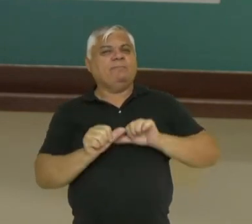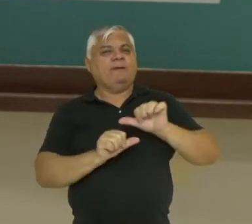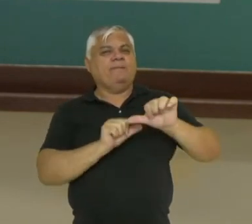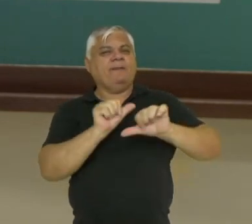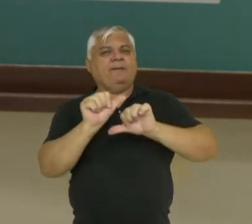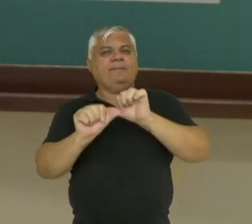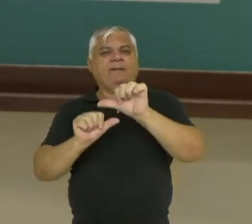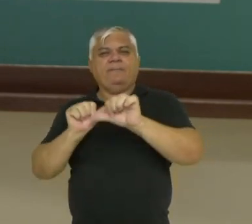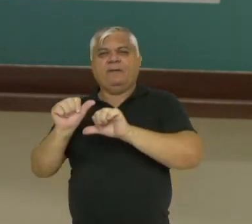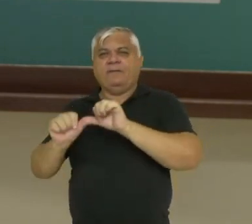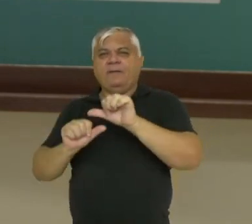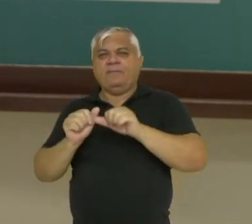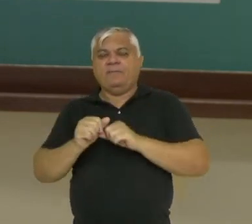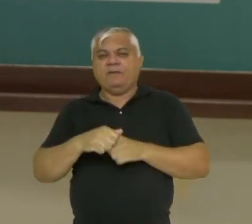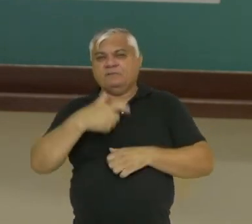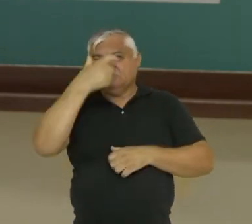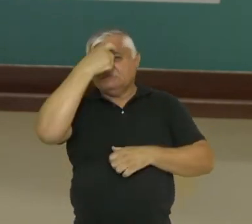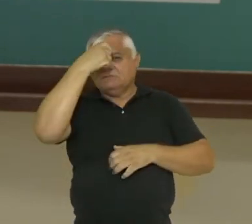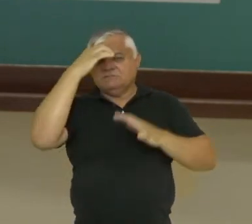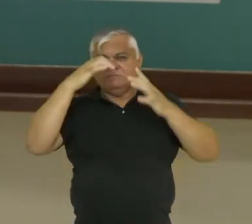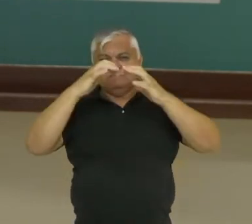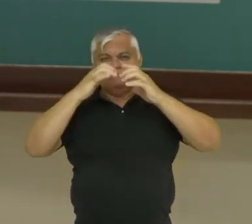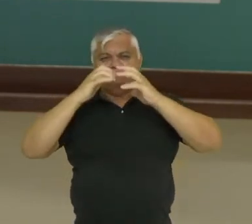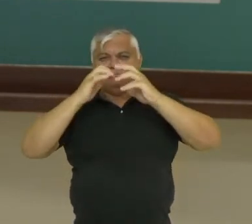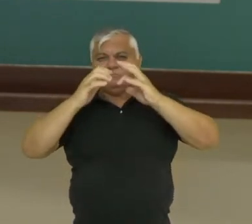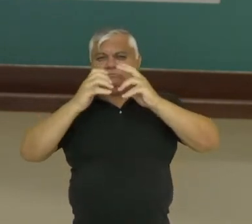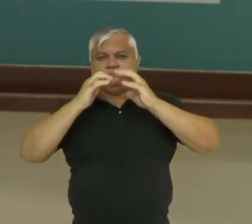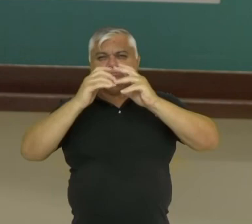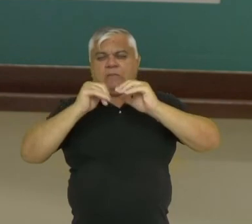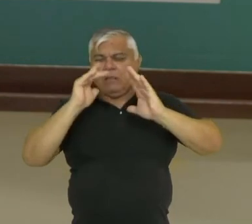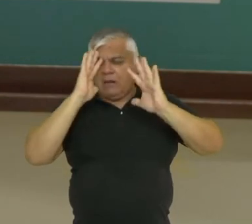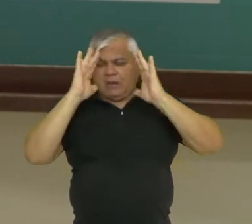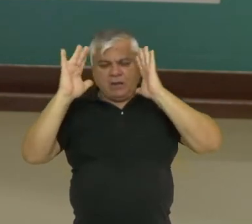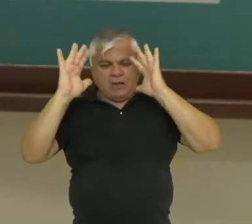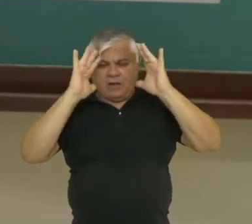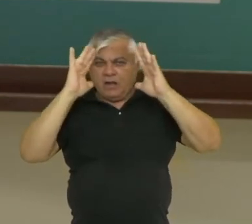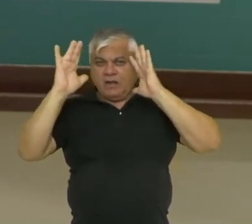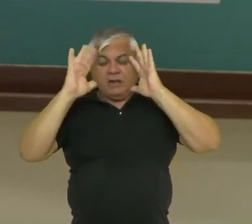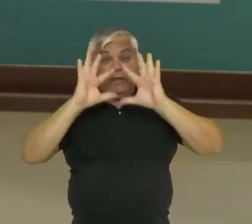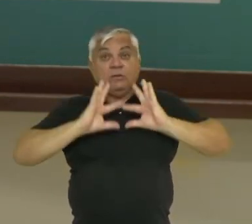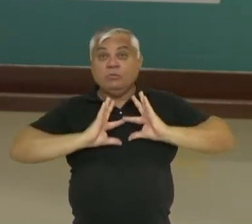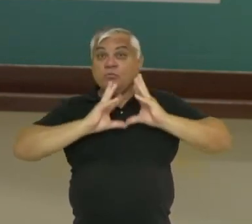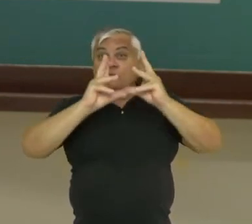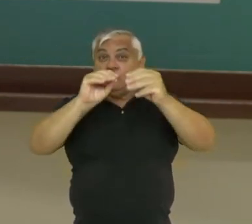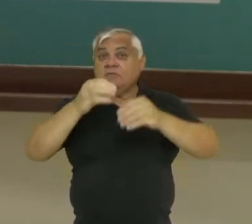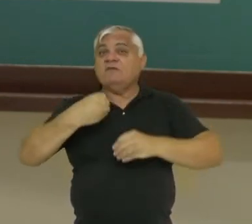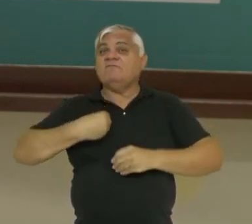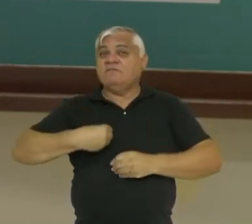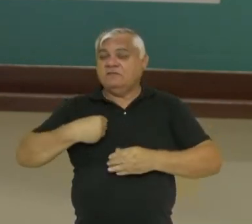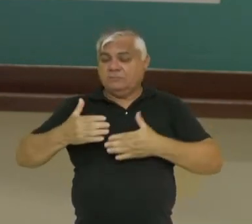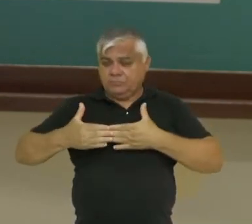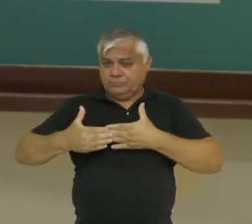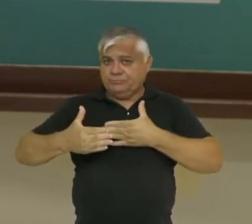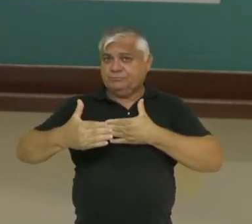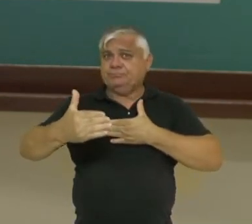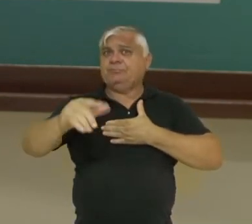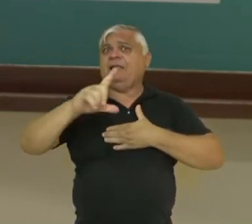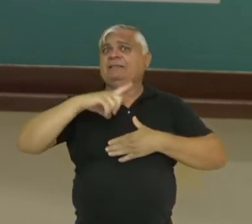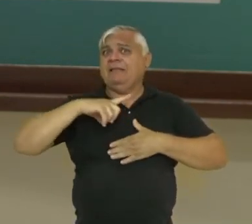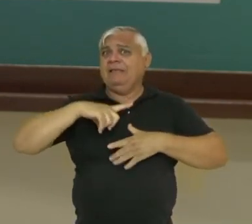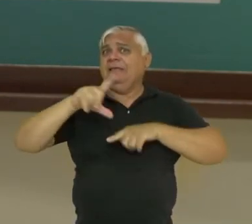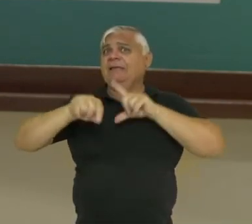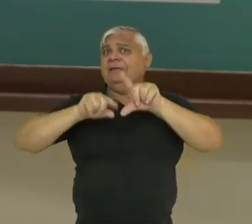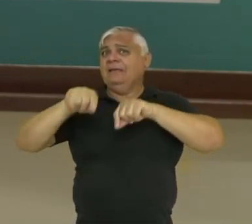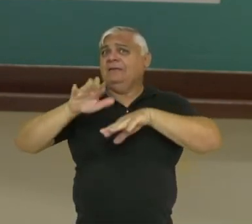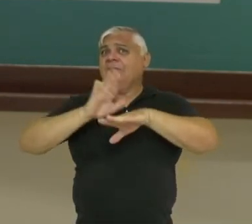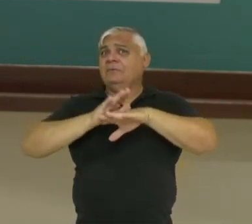transformação, o cérebro, os pensamentos de vocês e toda a vida de vocês ainda tem muita coisa para vocês escolherem. Então,